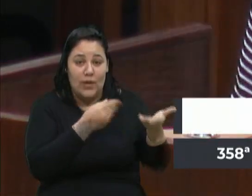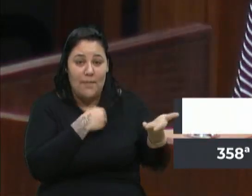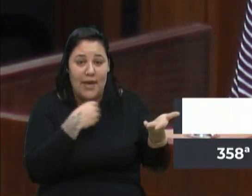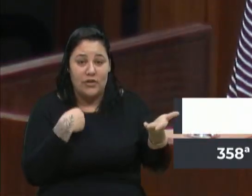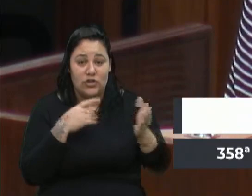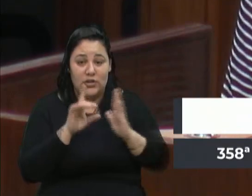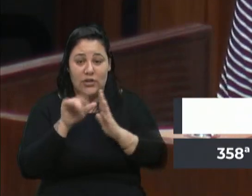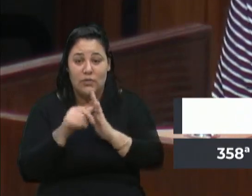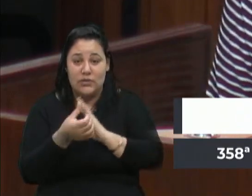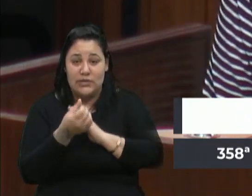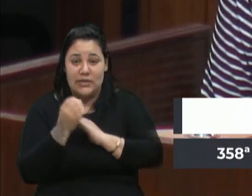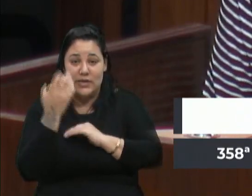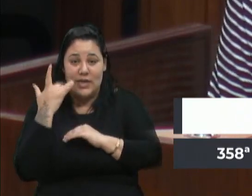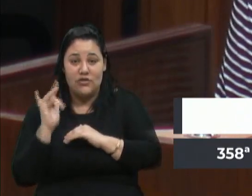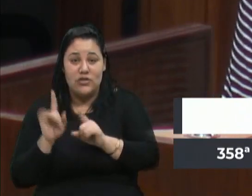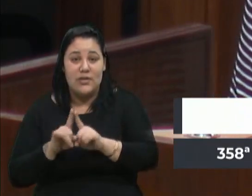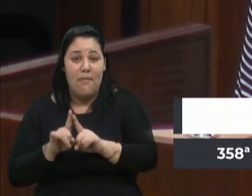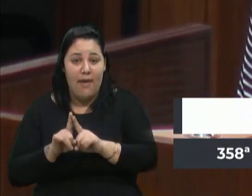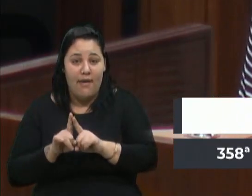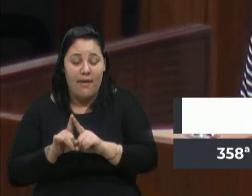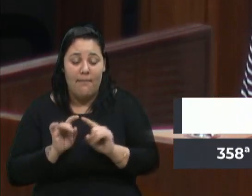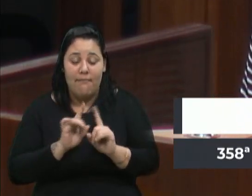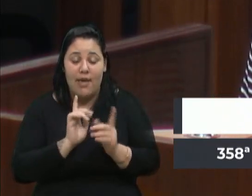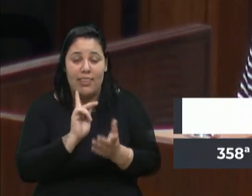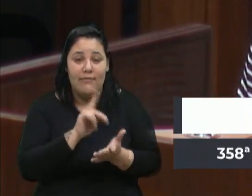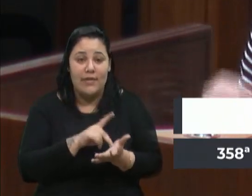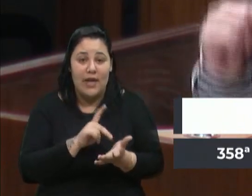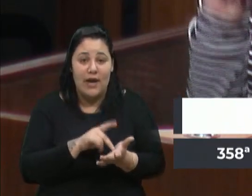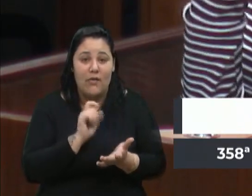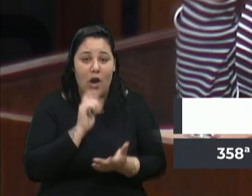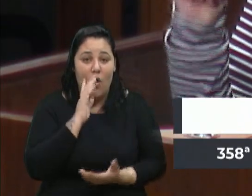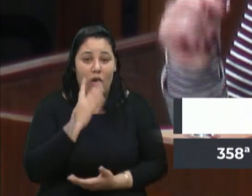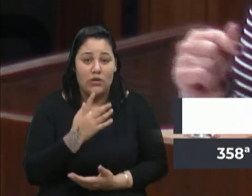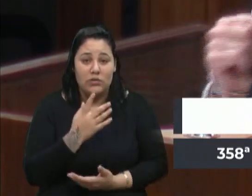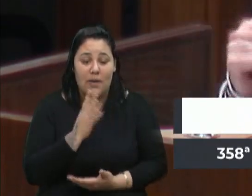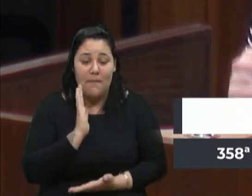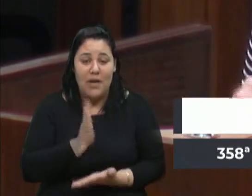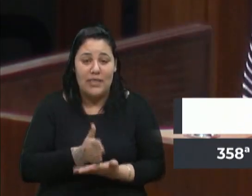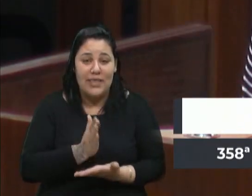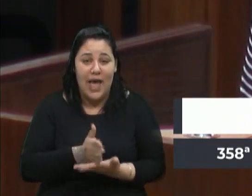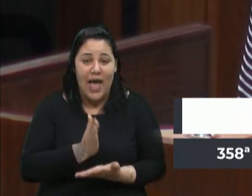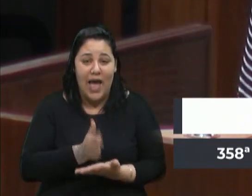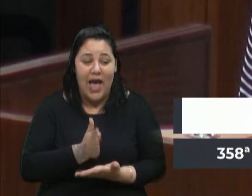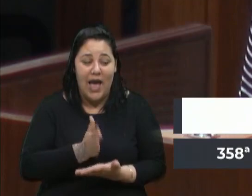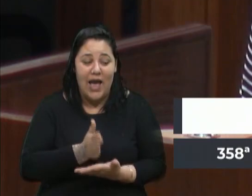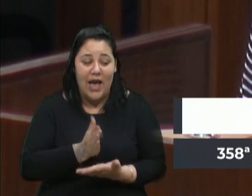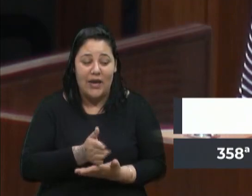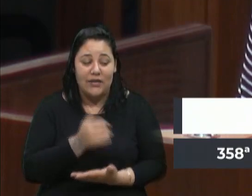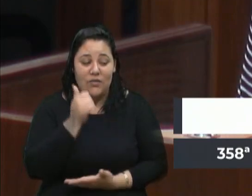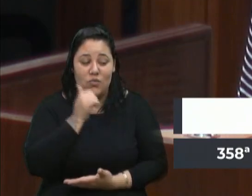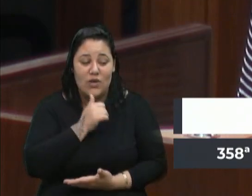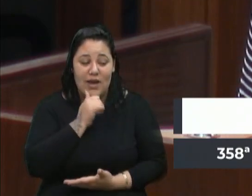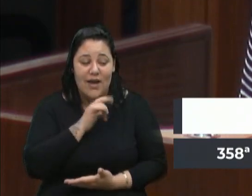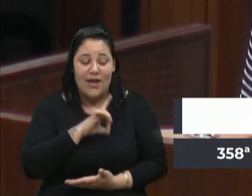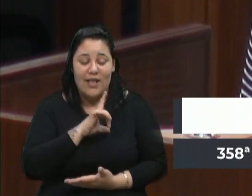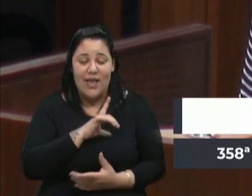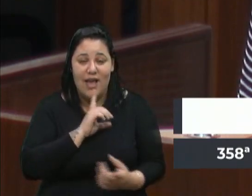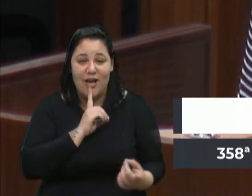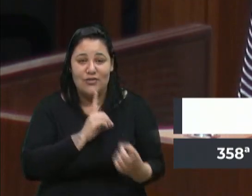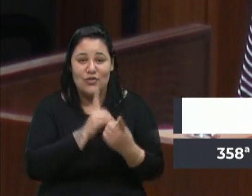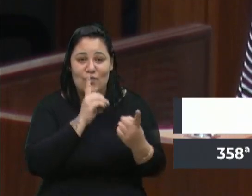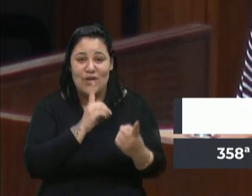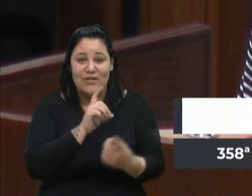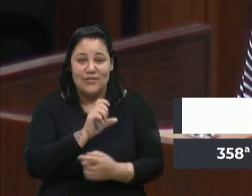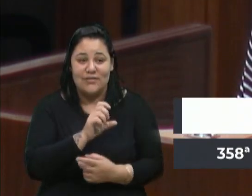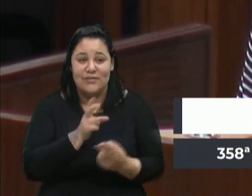esses 60 dias. Mas, na verdade, metade das mulheres que recebem o diagnóstico pelo